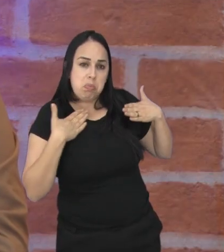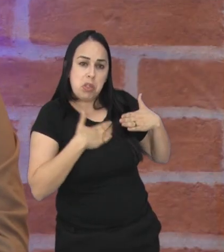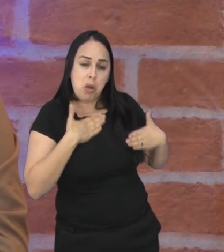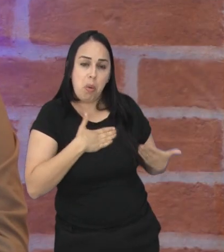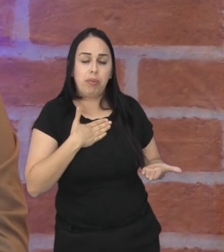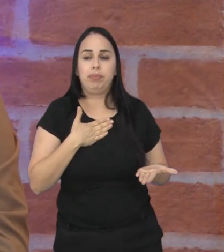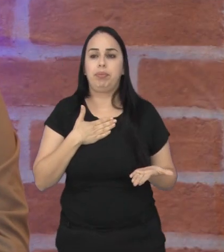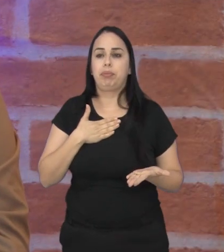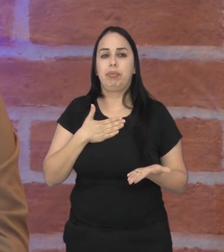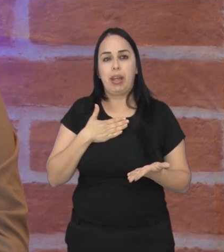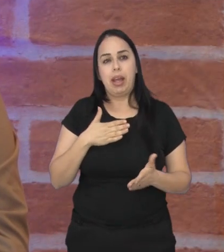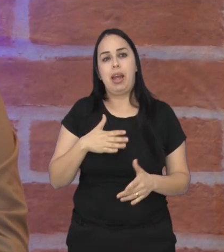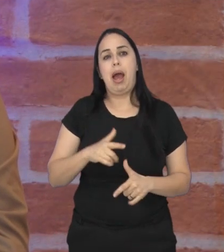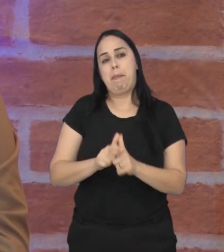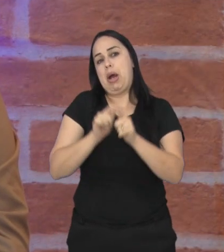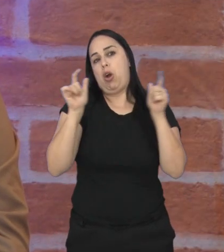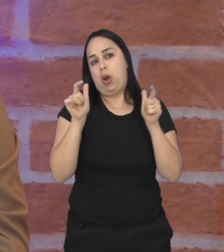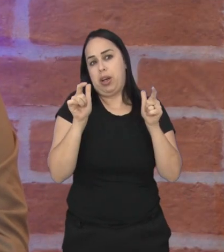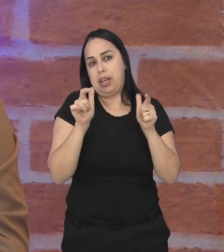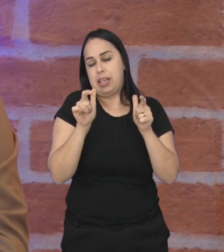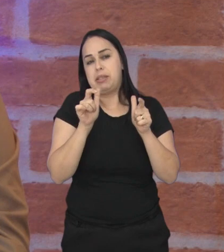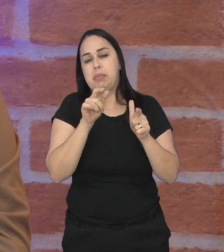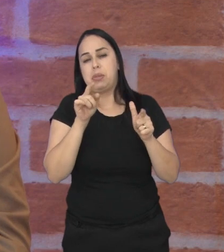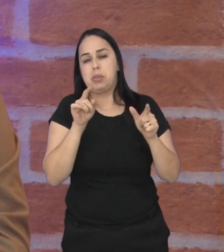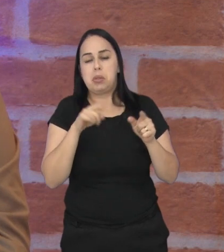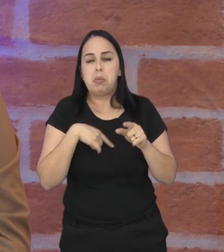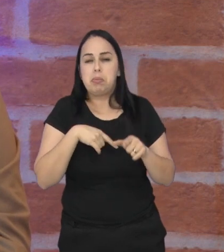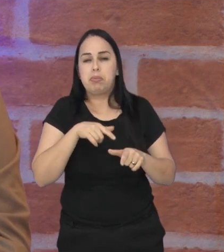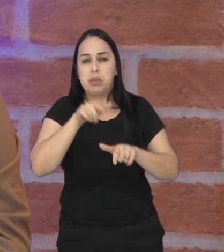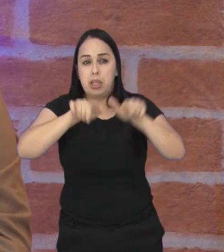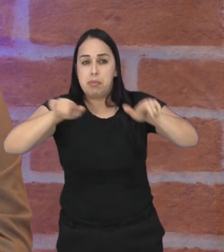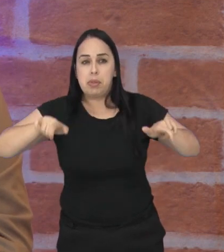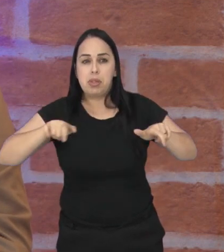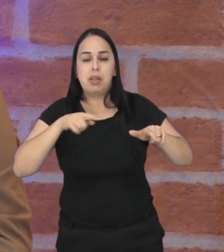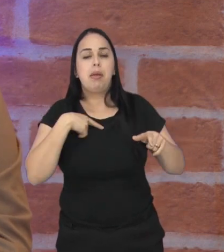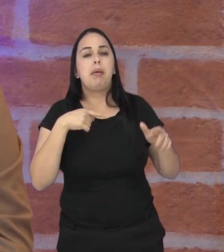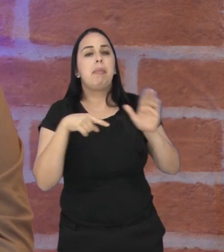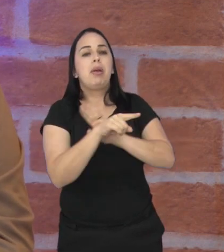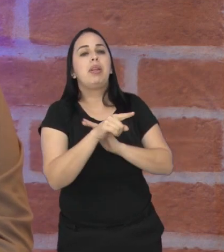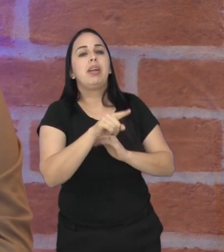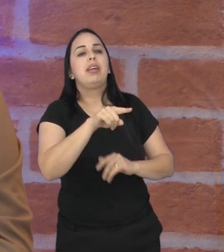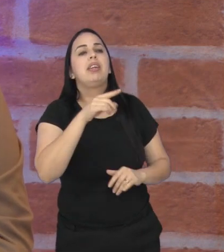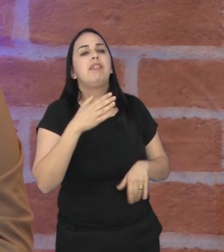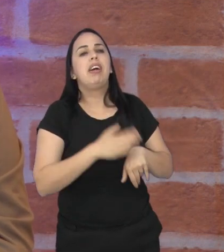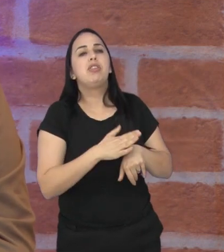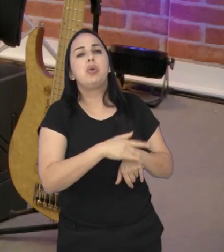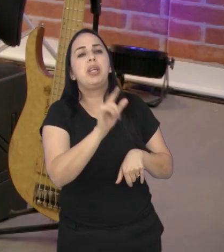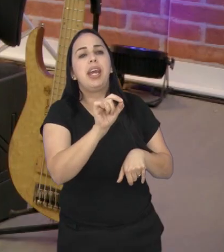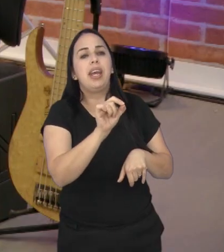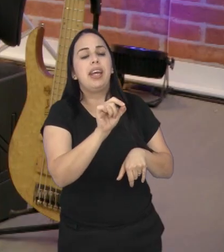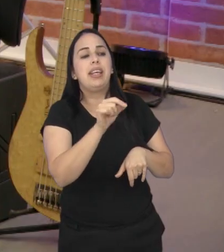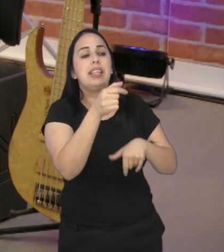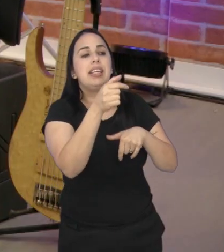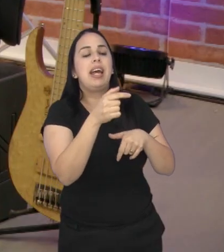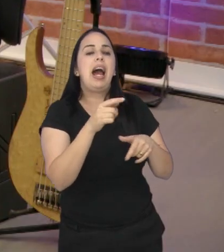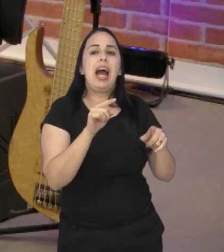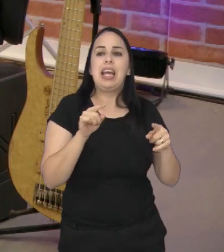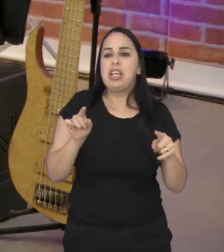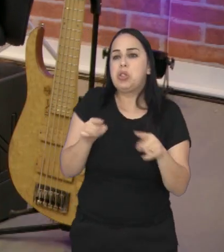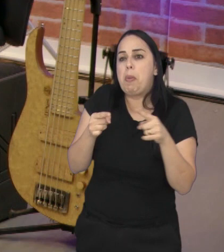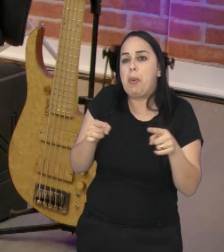pessoas que, até mesmo músico, cantor, mas você fala, o que você faz? Não, eu sou músico. Tá, mas você trabalha com o